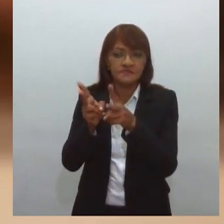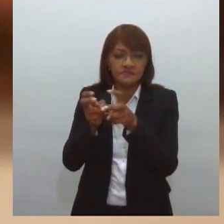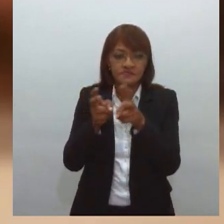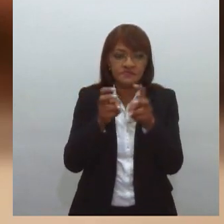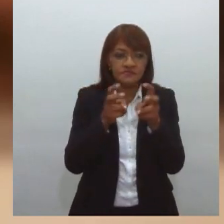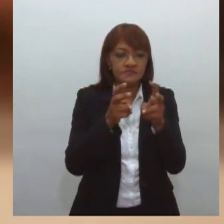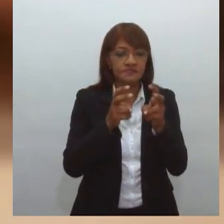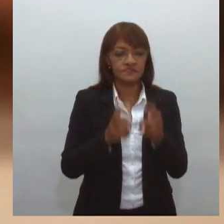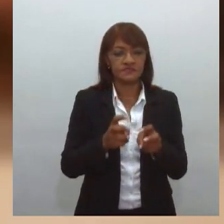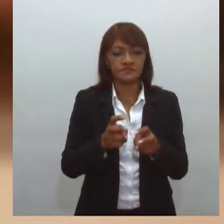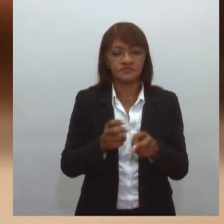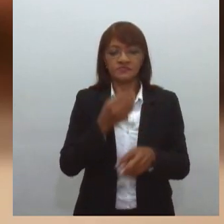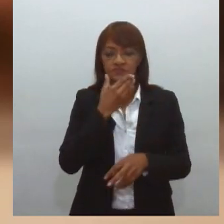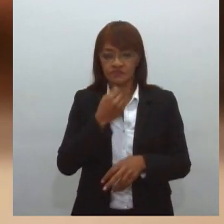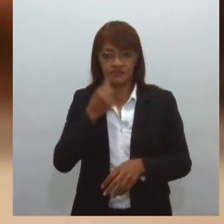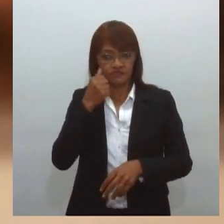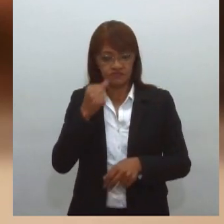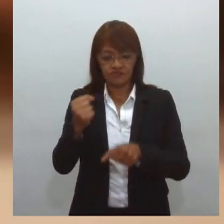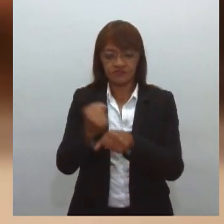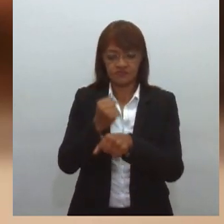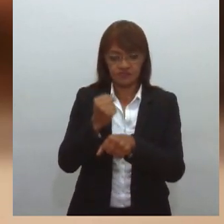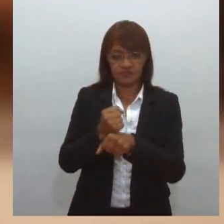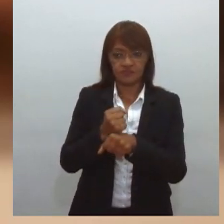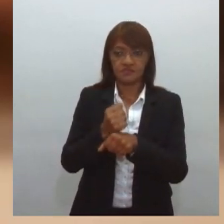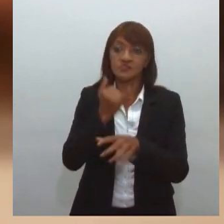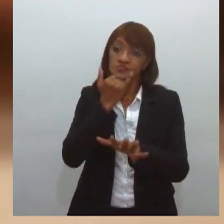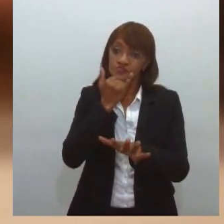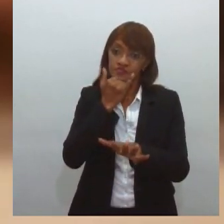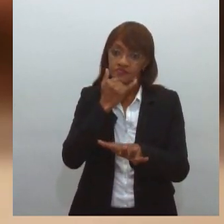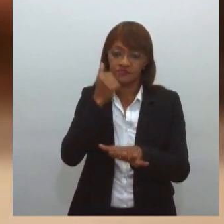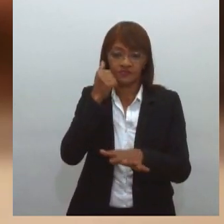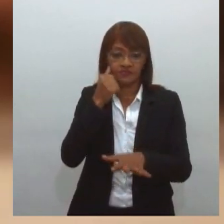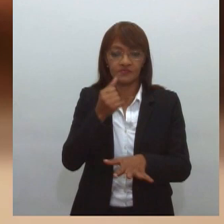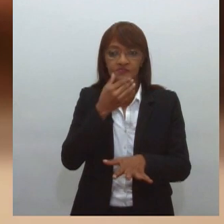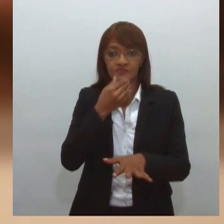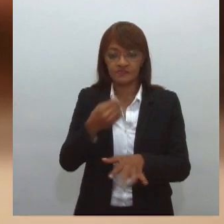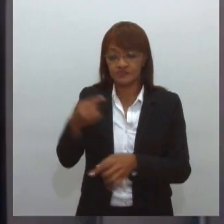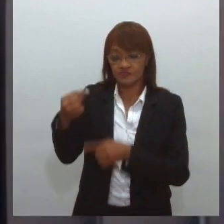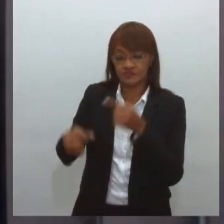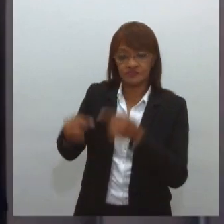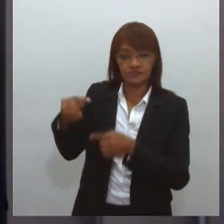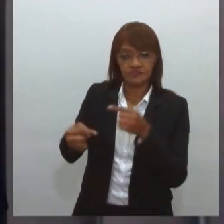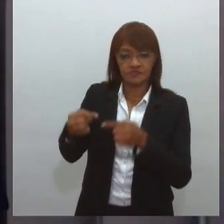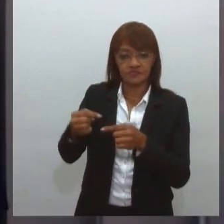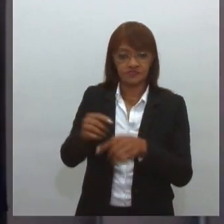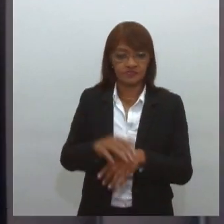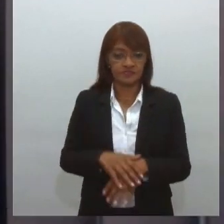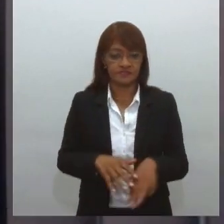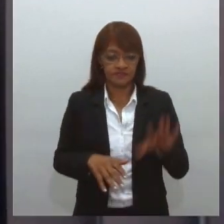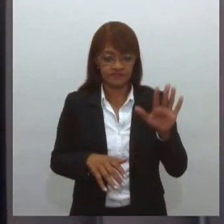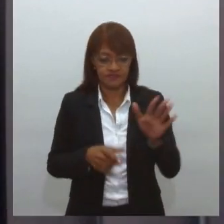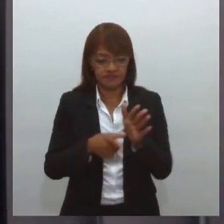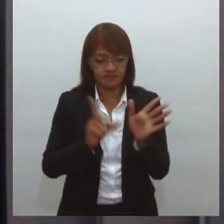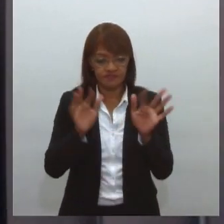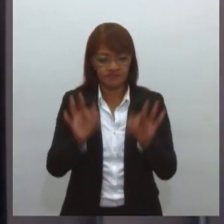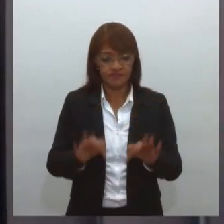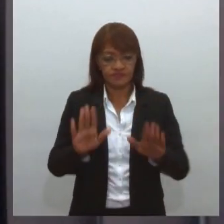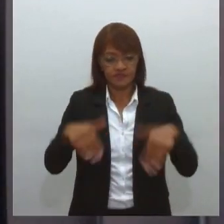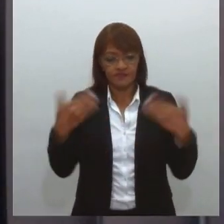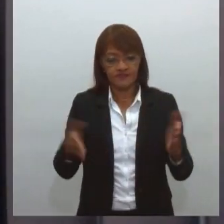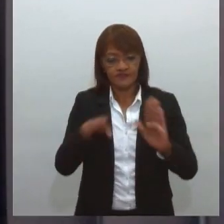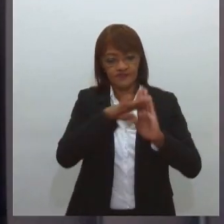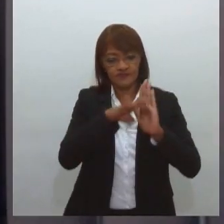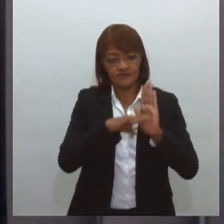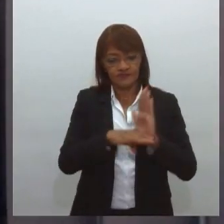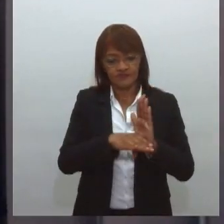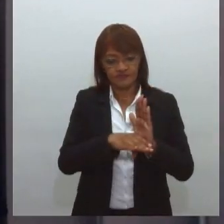mulher na construção da política municipal, estadual ou federal. Deputada, para encerrar, qual a programação do evento preparado